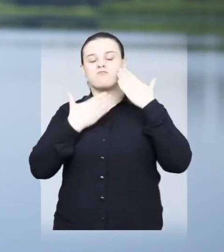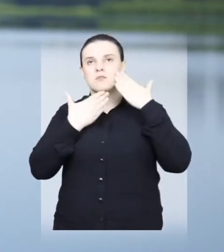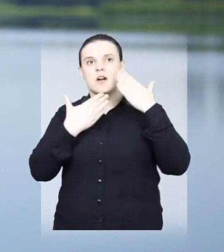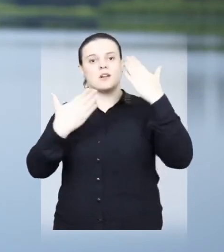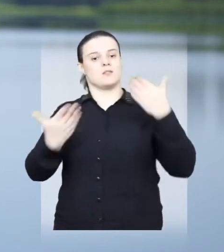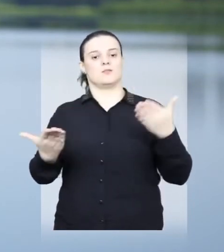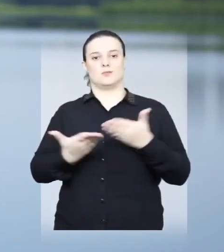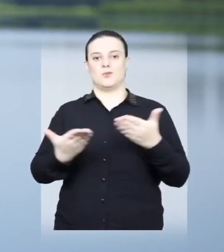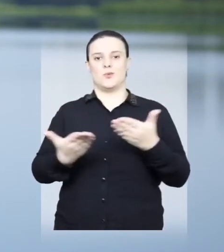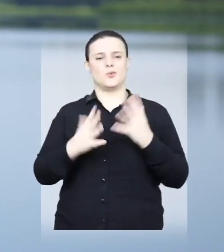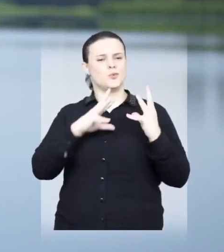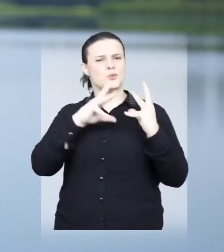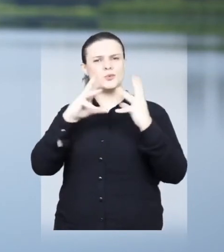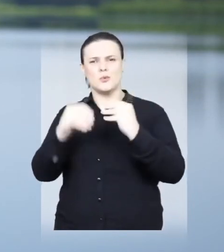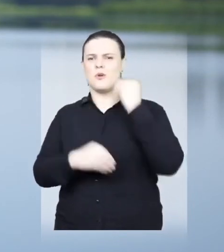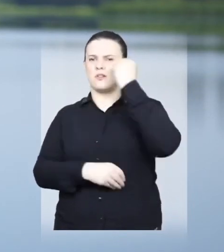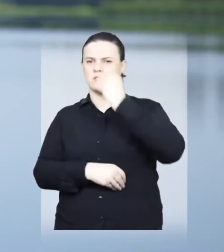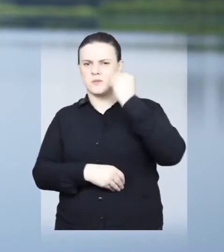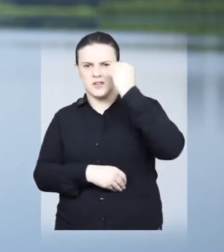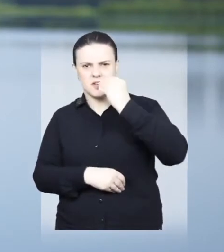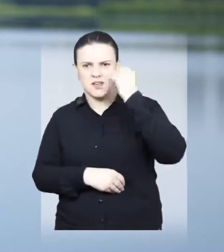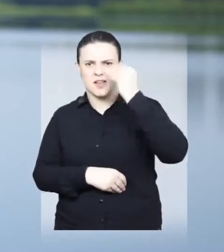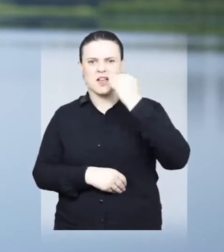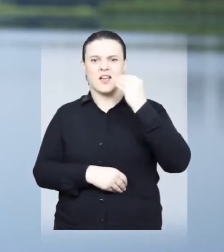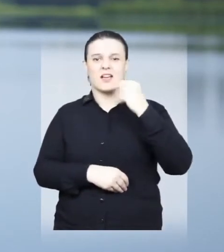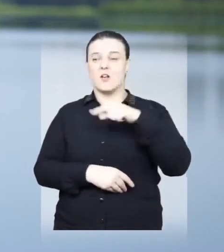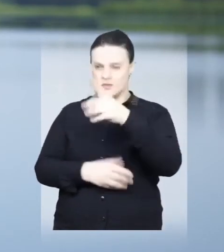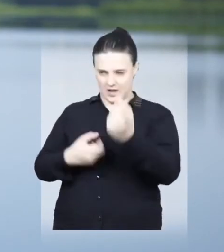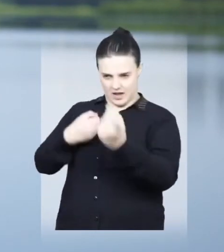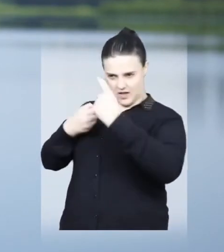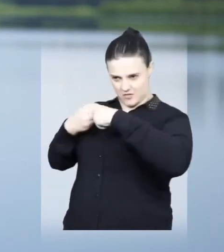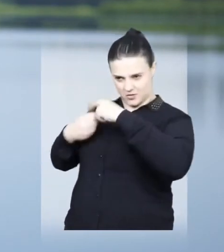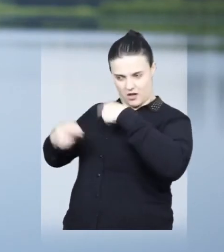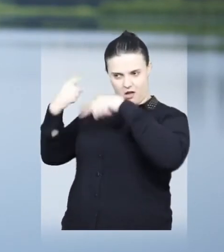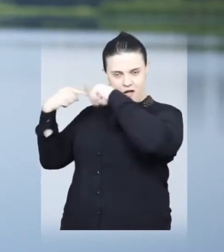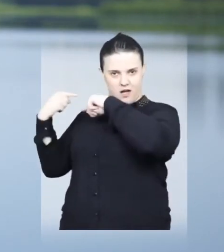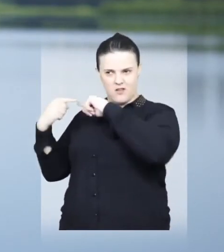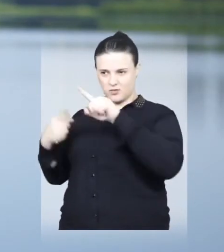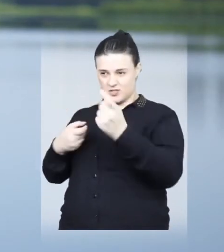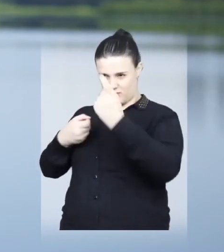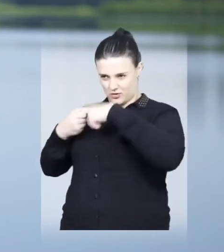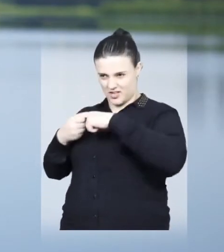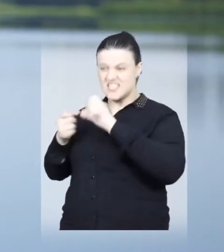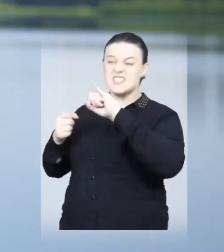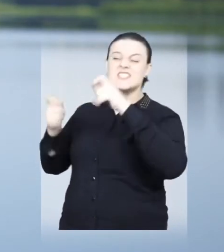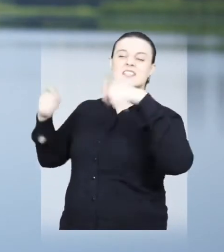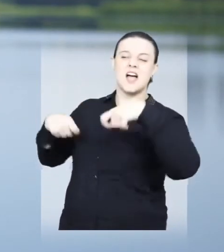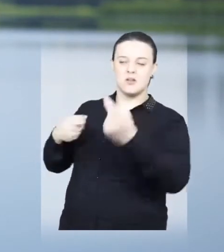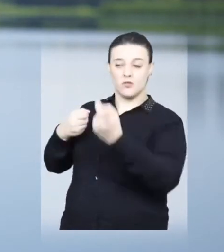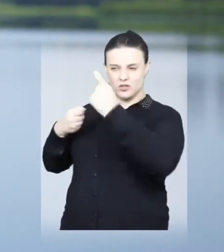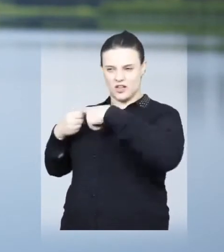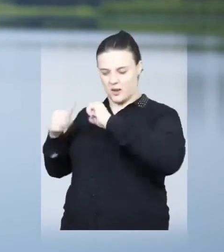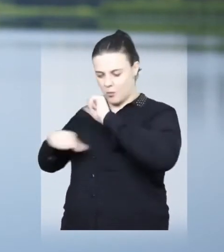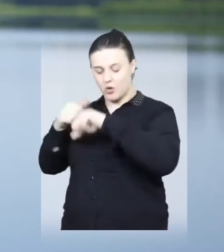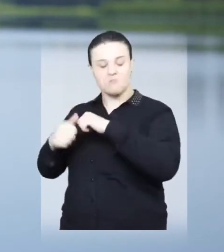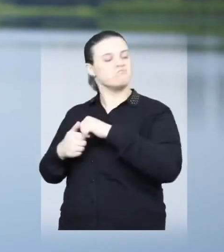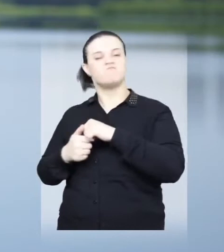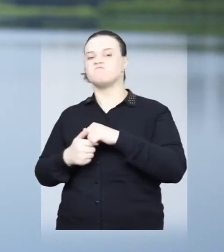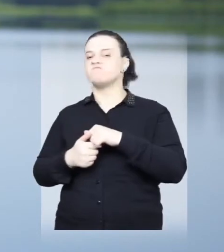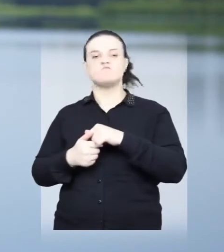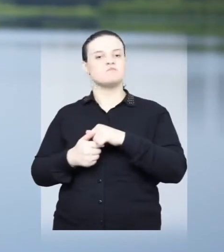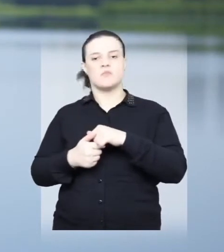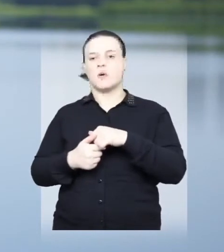agradeço hoje toda a minha experiência. Fala assim, Nayara, você quer voltar atrás? Você voltaria atrás no tempo? Eu falei,